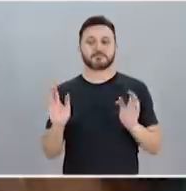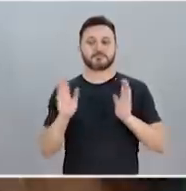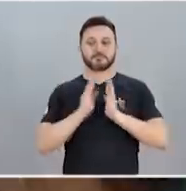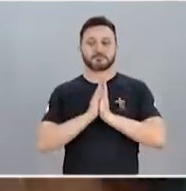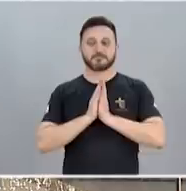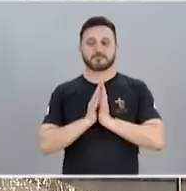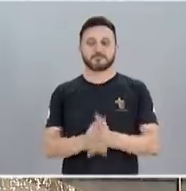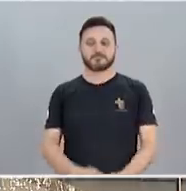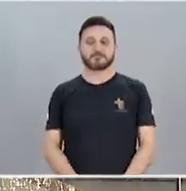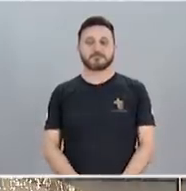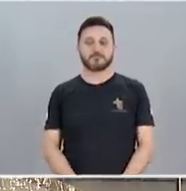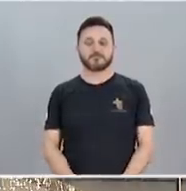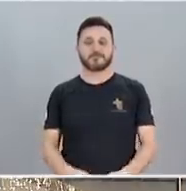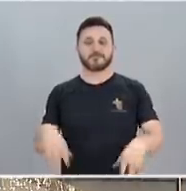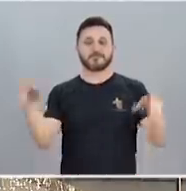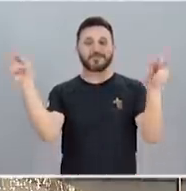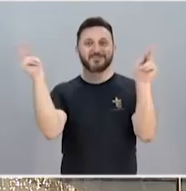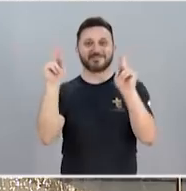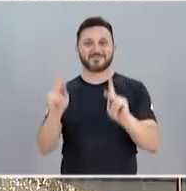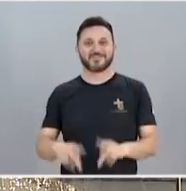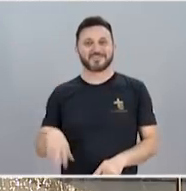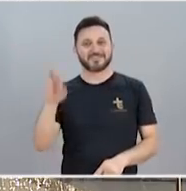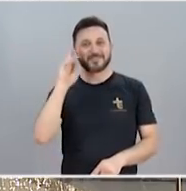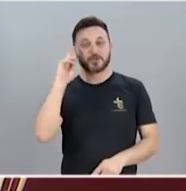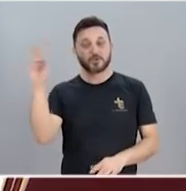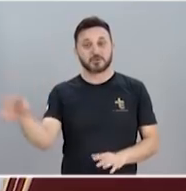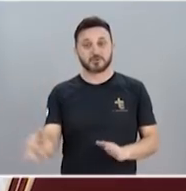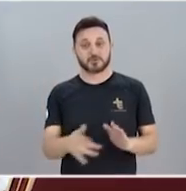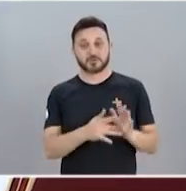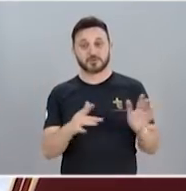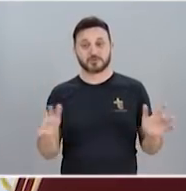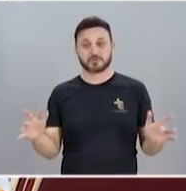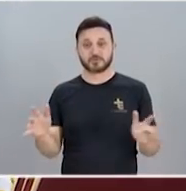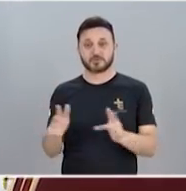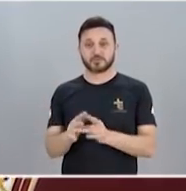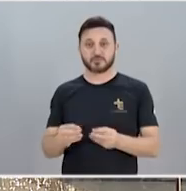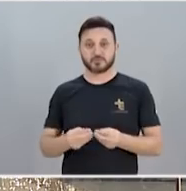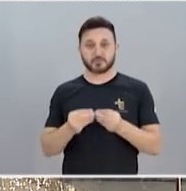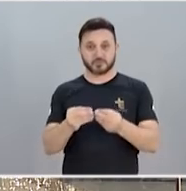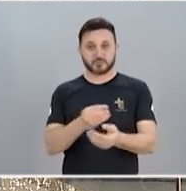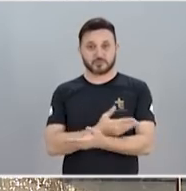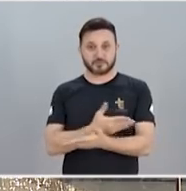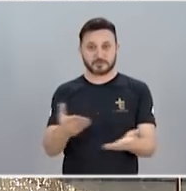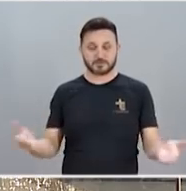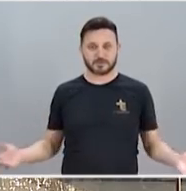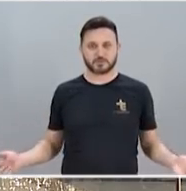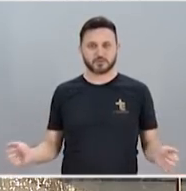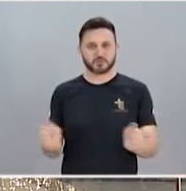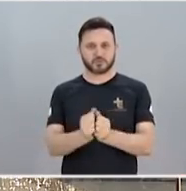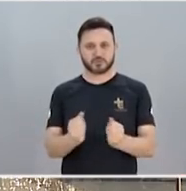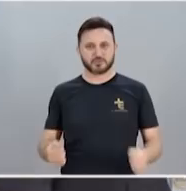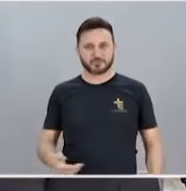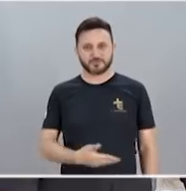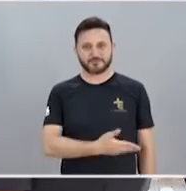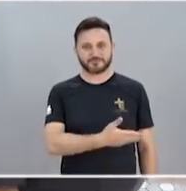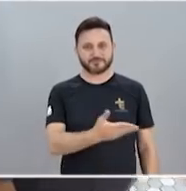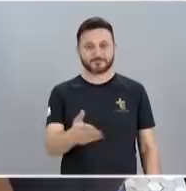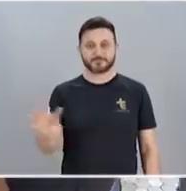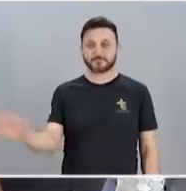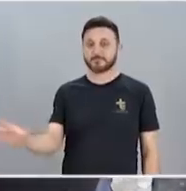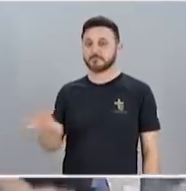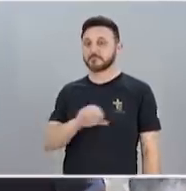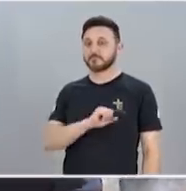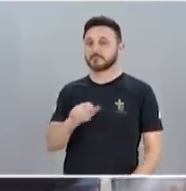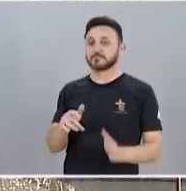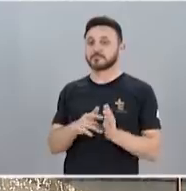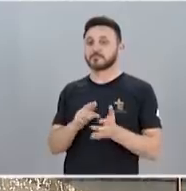Santo. Amém. Que a paz de nosso Senhor esteja em casa, neste santuário, com todos vocês. O amor